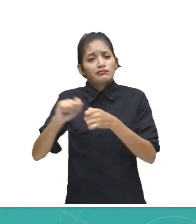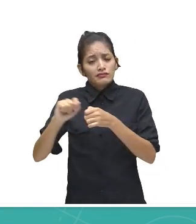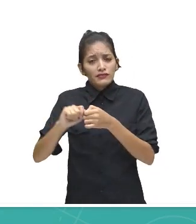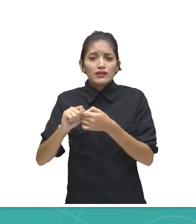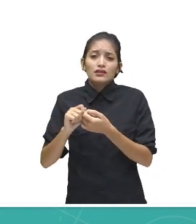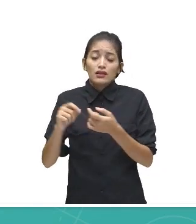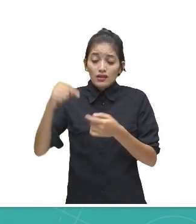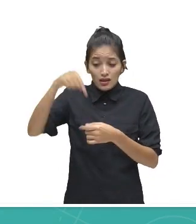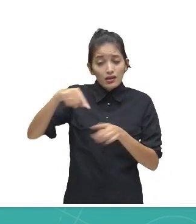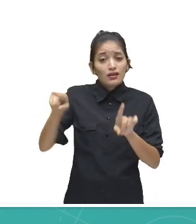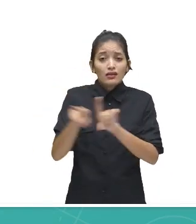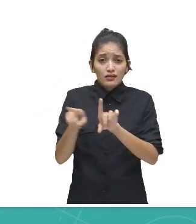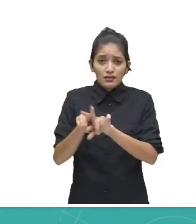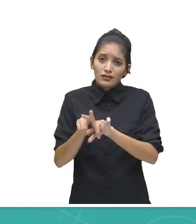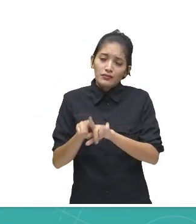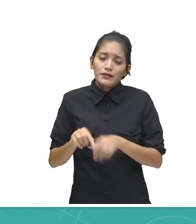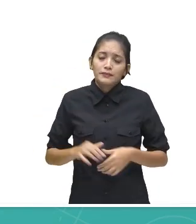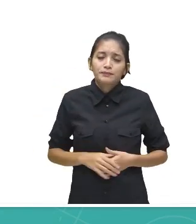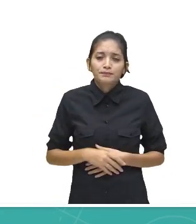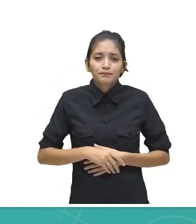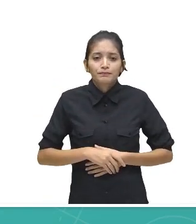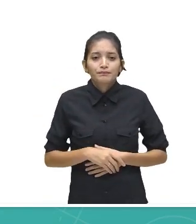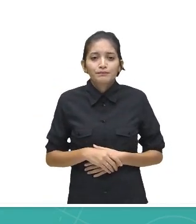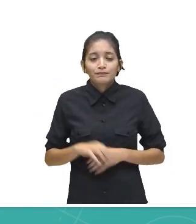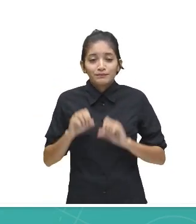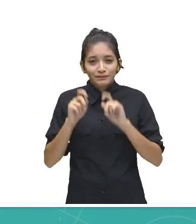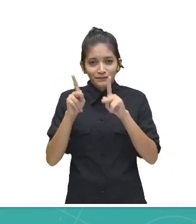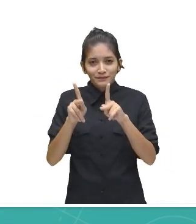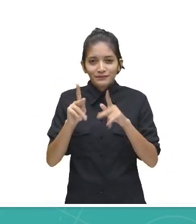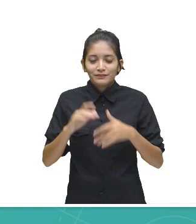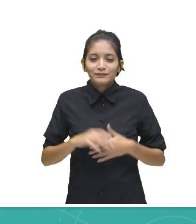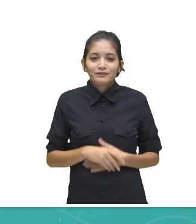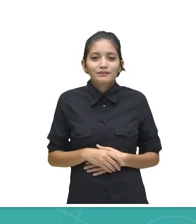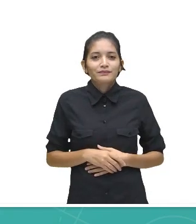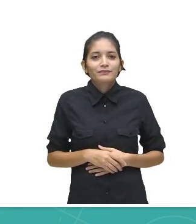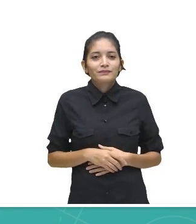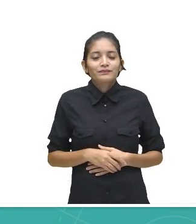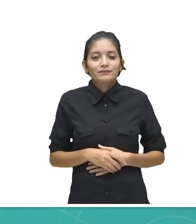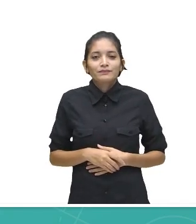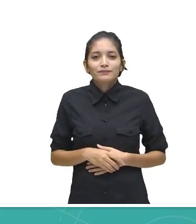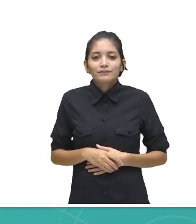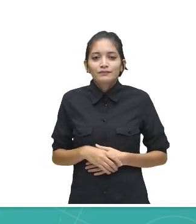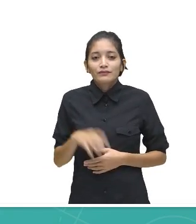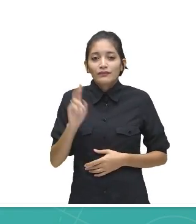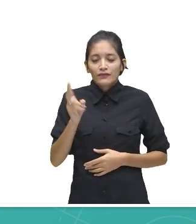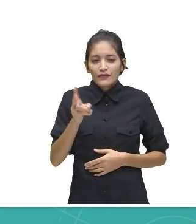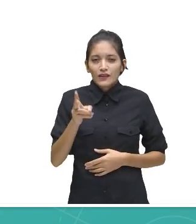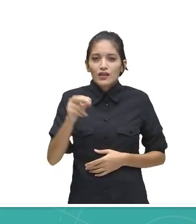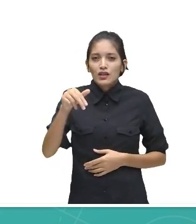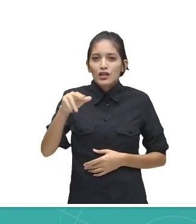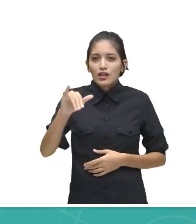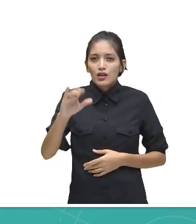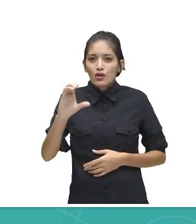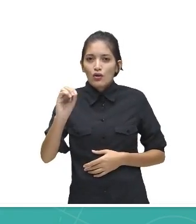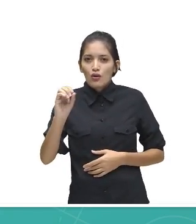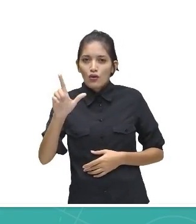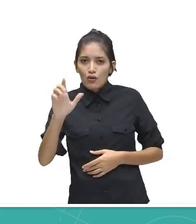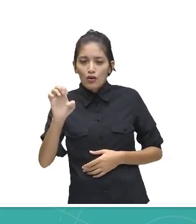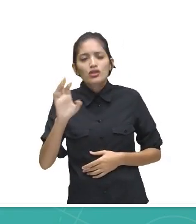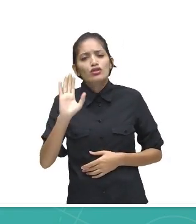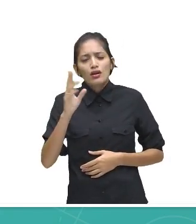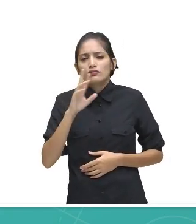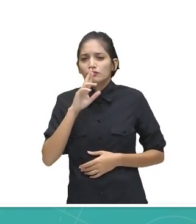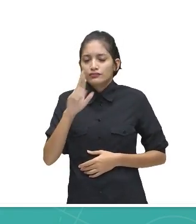tem aqui para ser feito no Aula em Casa. Bom, gente, vamos continuar então aqui. Nicole, como a gente falou, né, e começou a